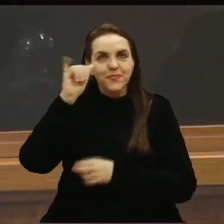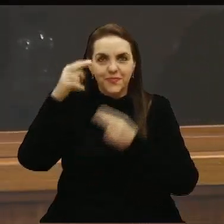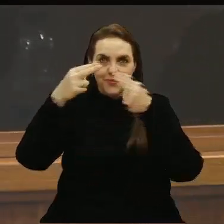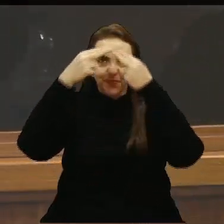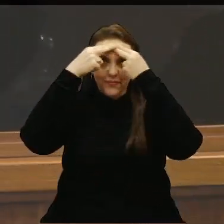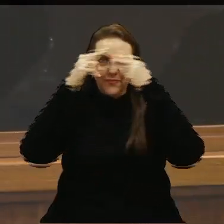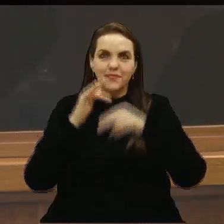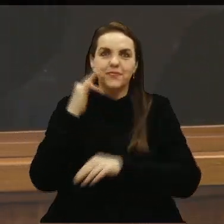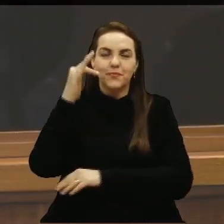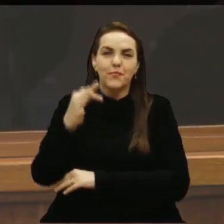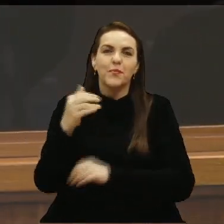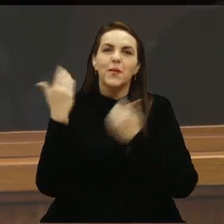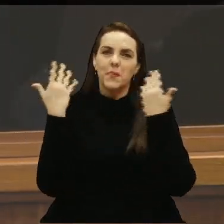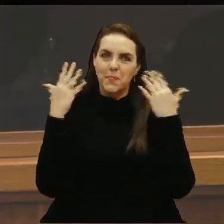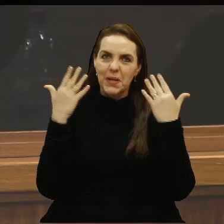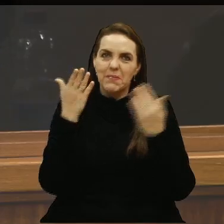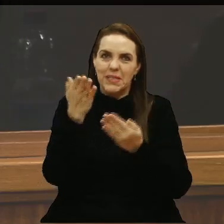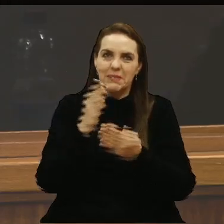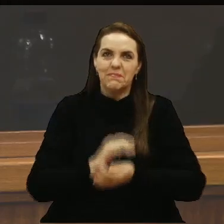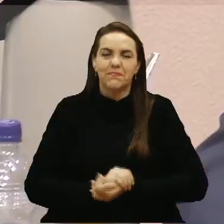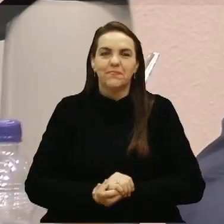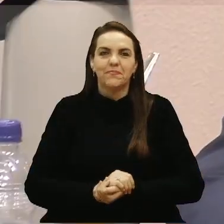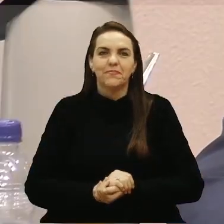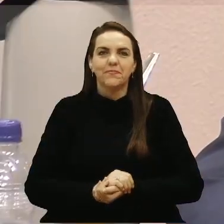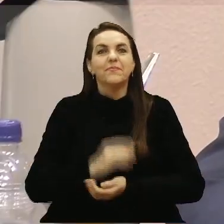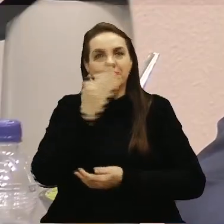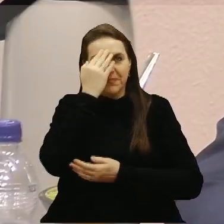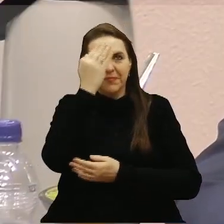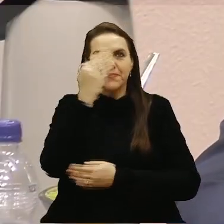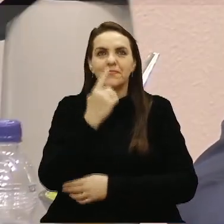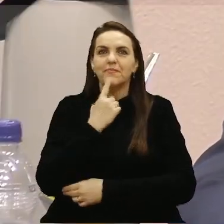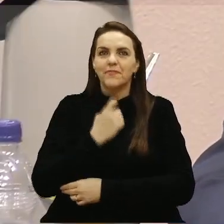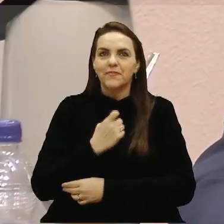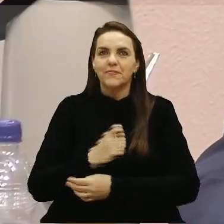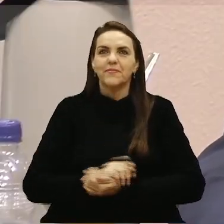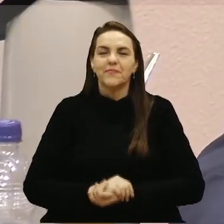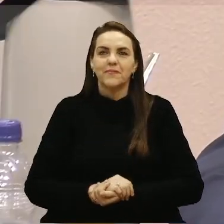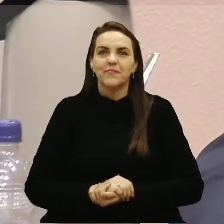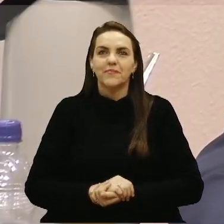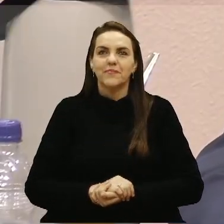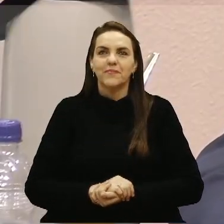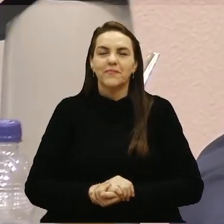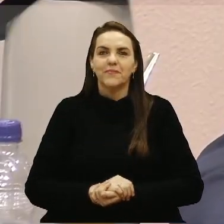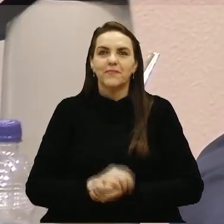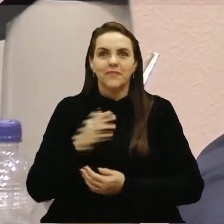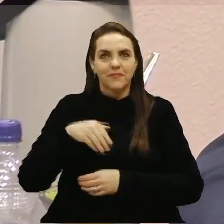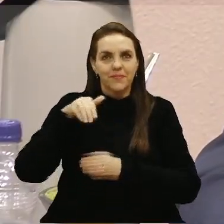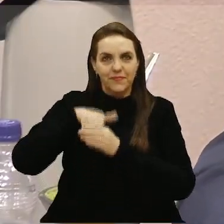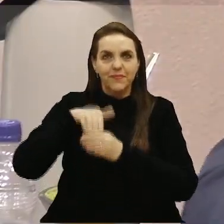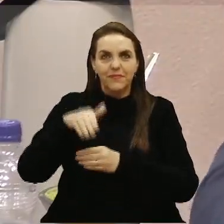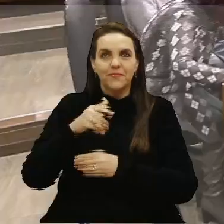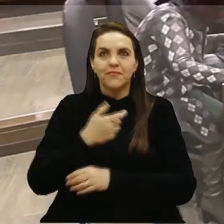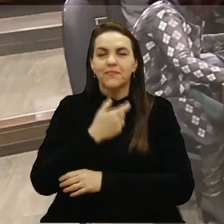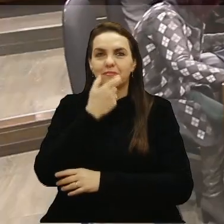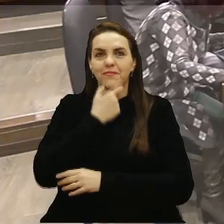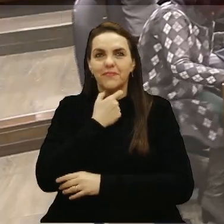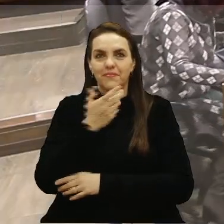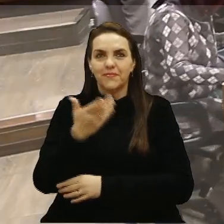no futuro. Parabéns, então. Obrigado, vereadora Rose Frigeri. Em declaração de voto, vereador Cristiano Becker.